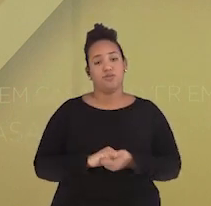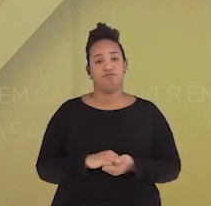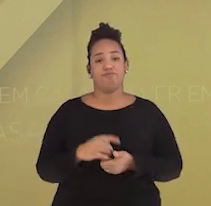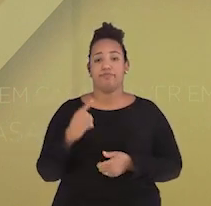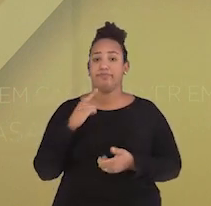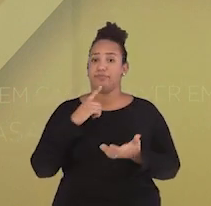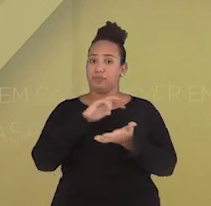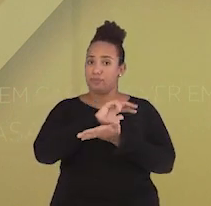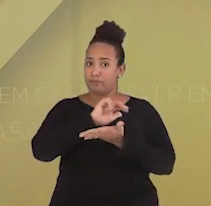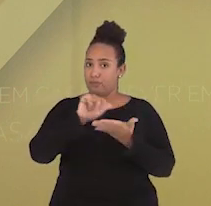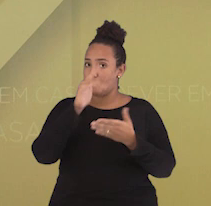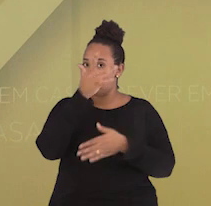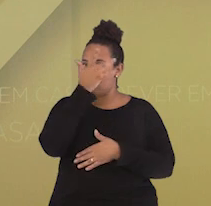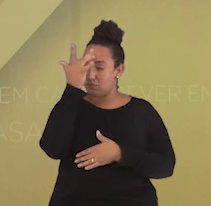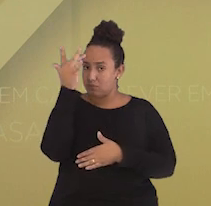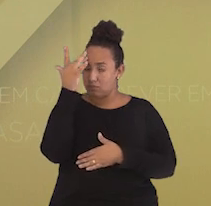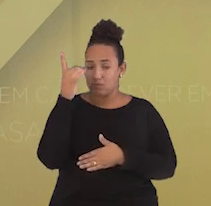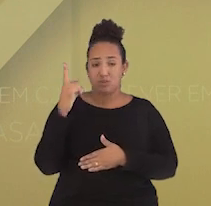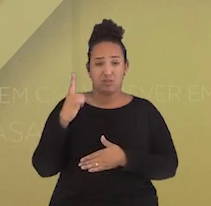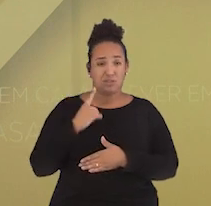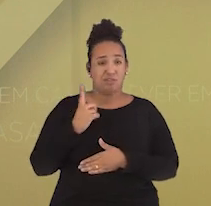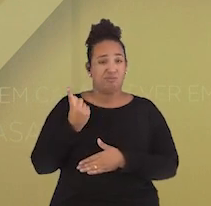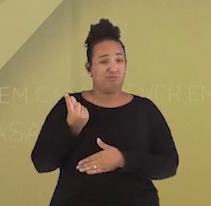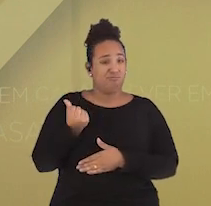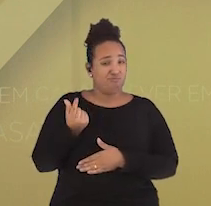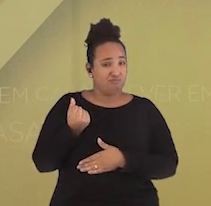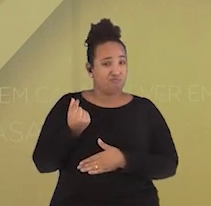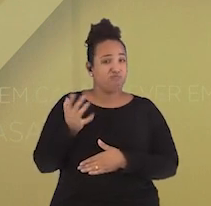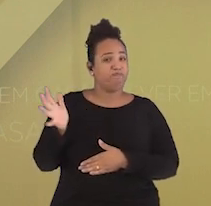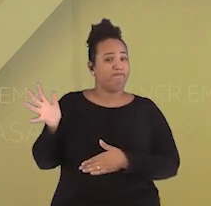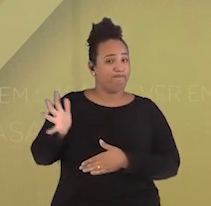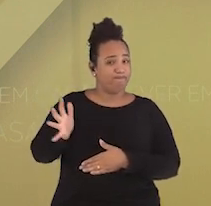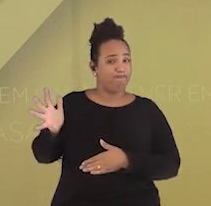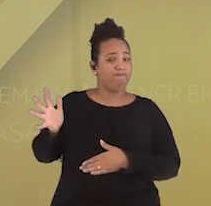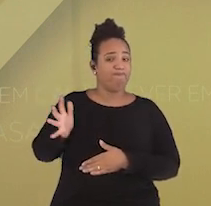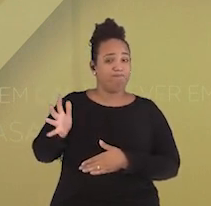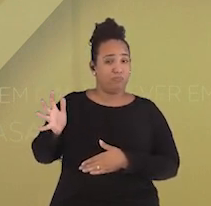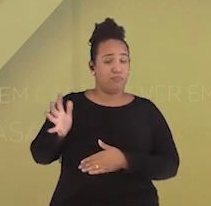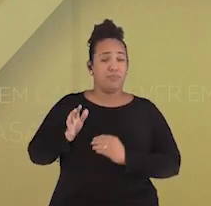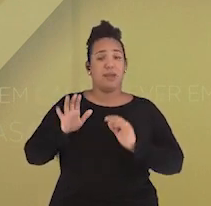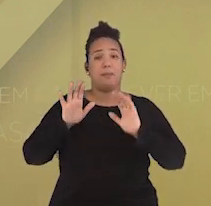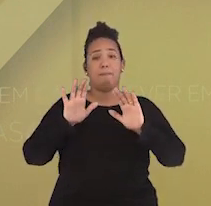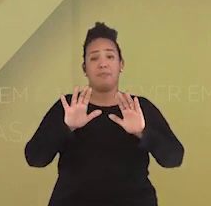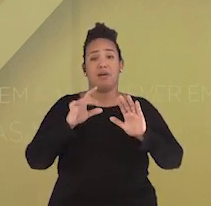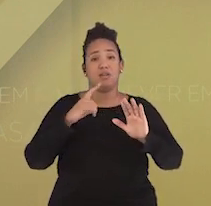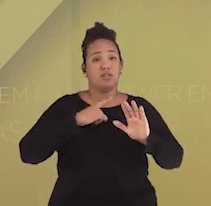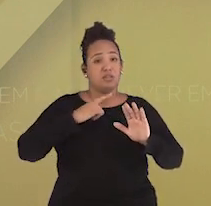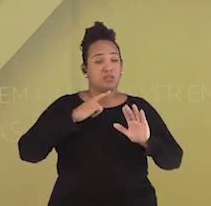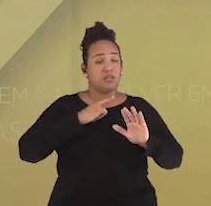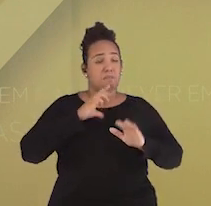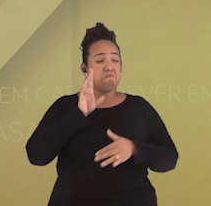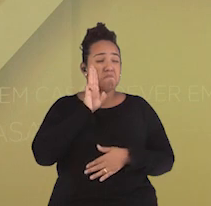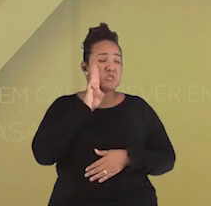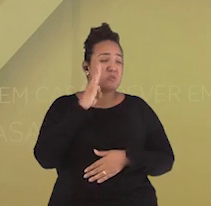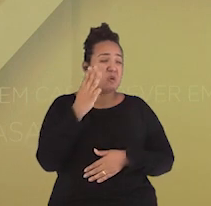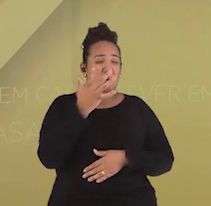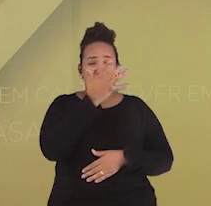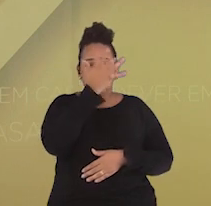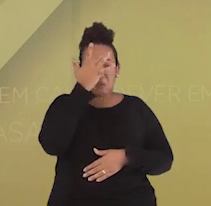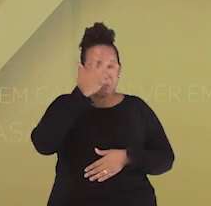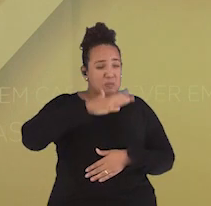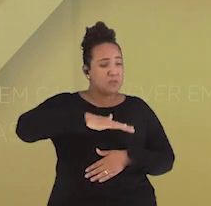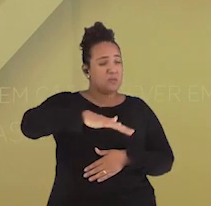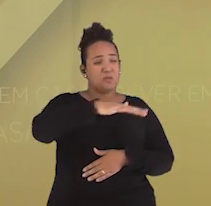com muito dinheiro no Brasil, mas são milhões vivendo com muito pouco.